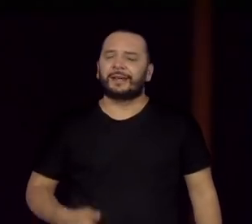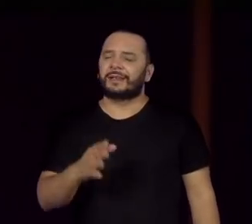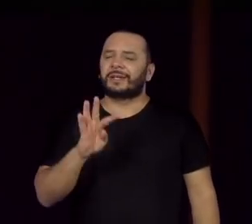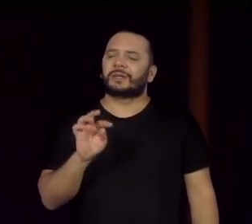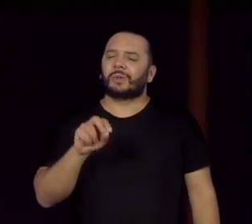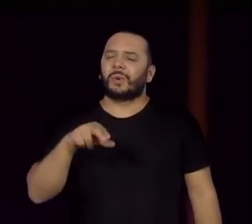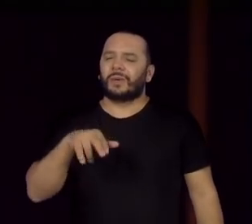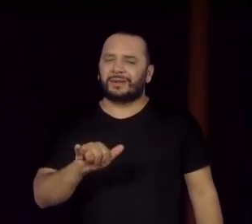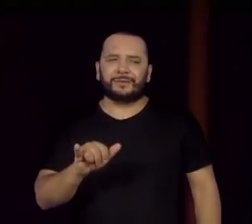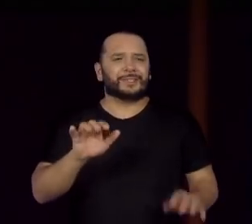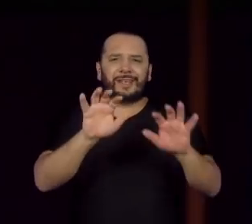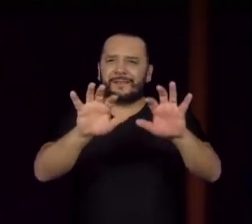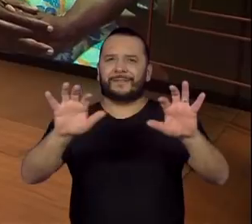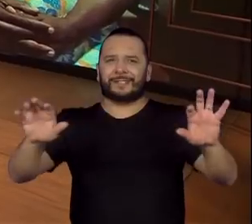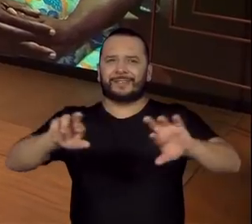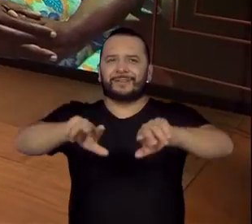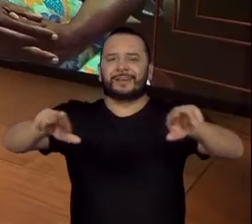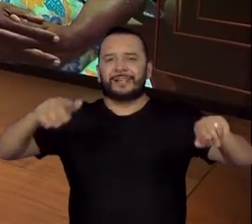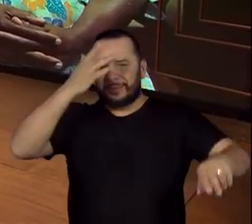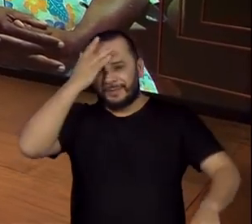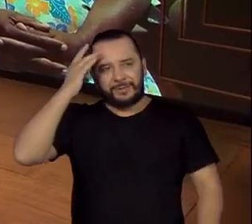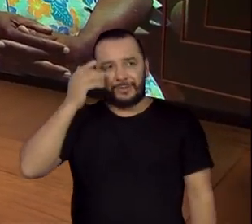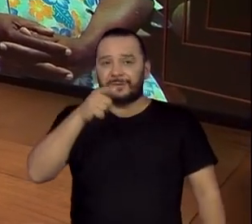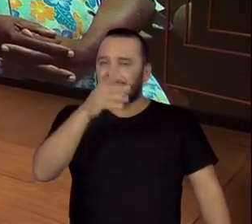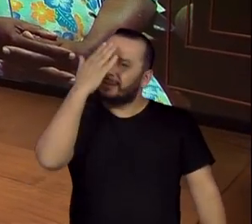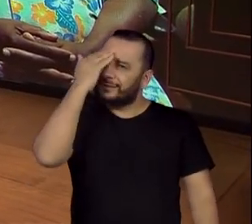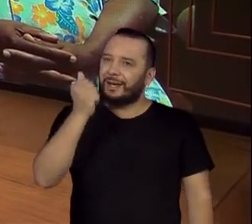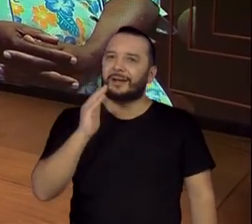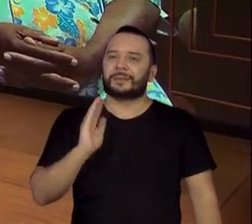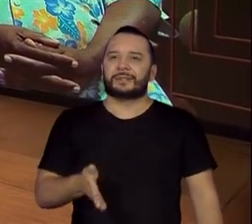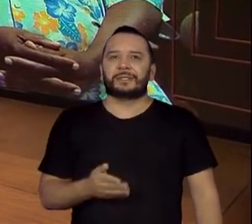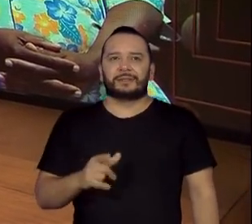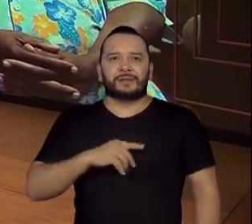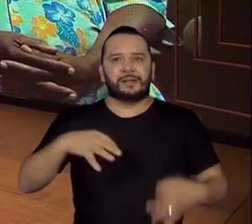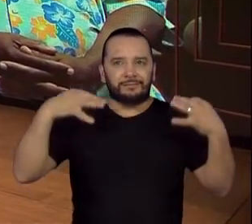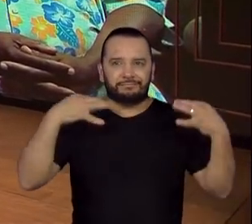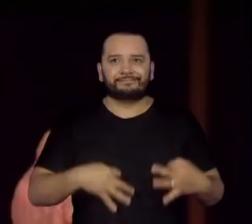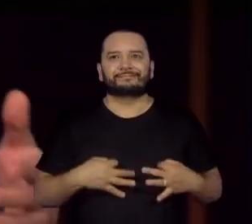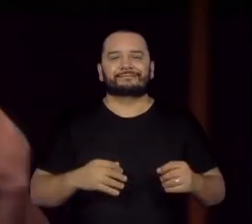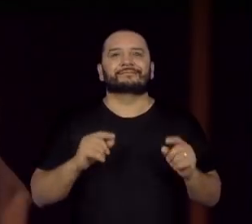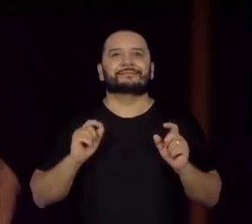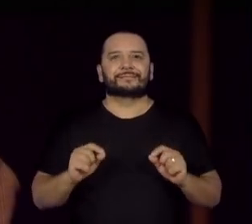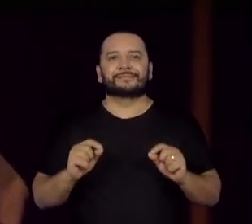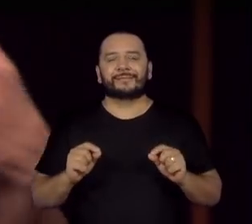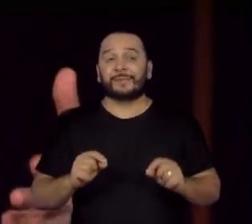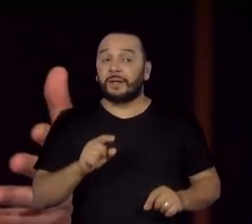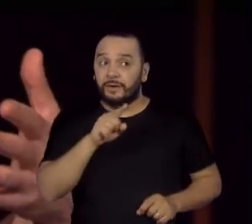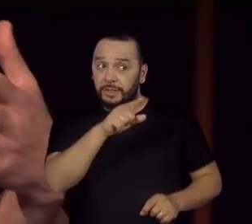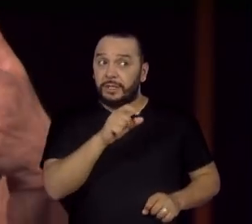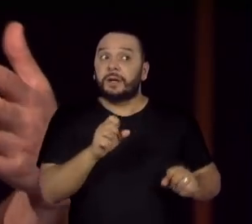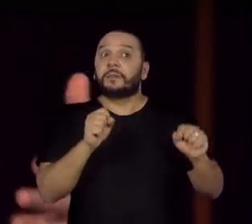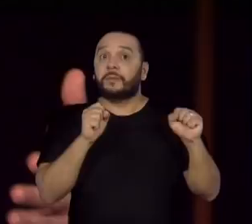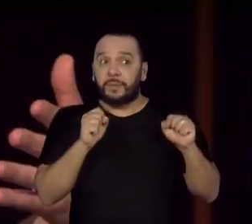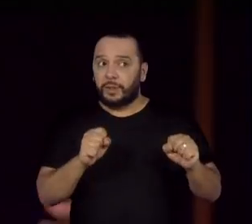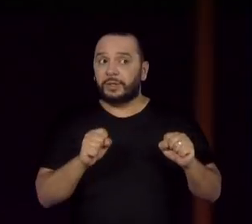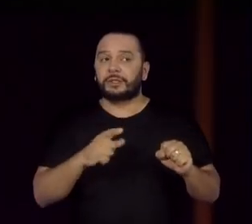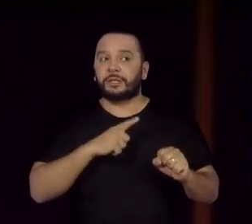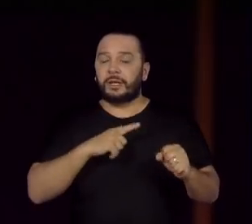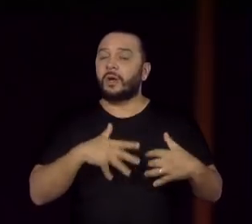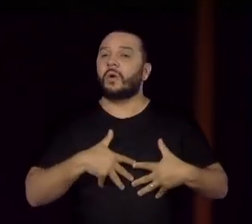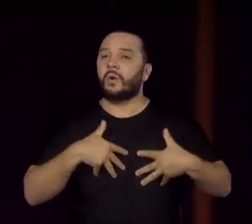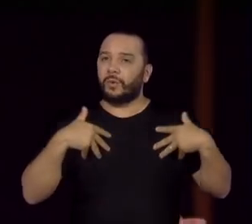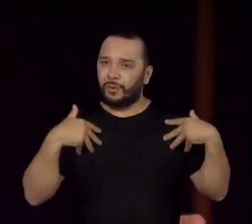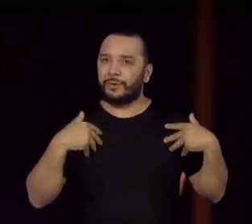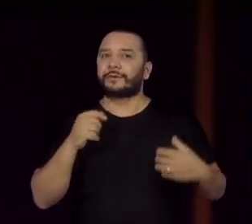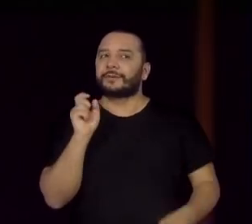para muita gente, você deve saber disso. E, com toda certeza, você pode se orgulhar disso,